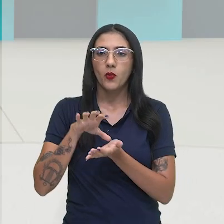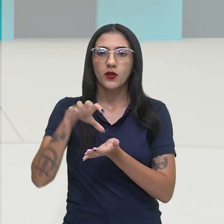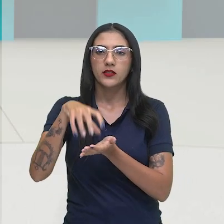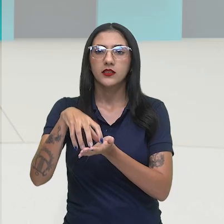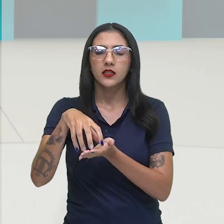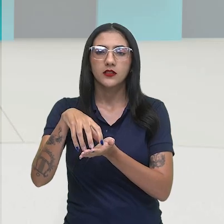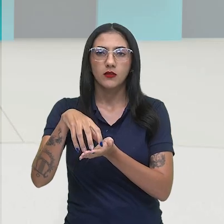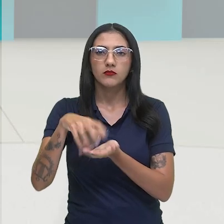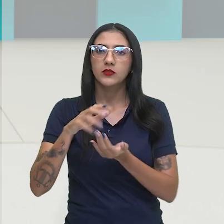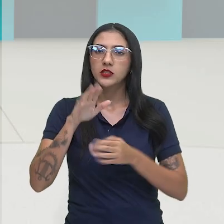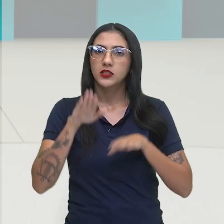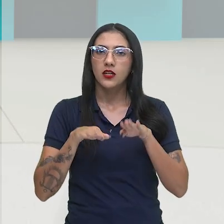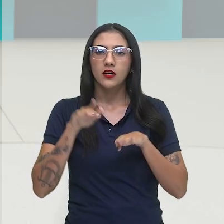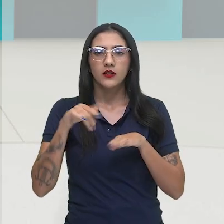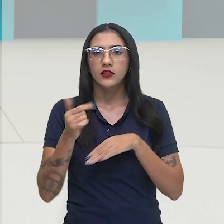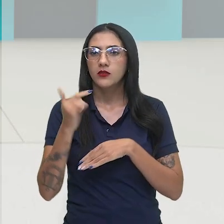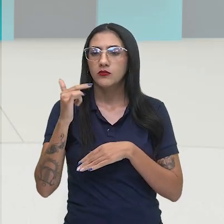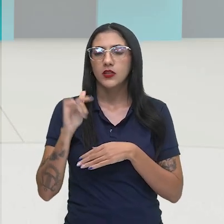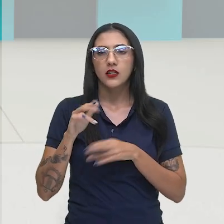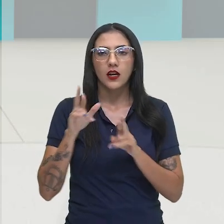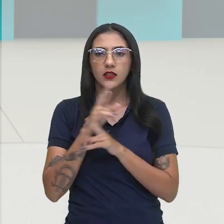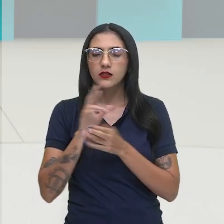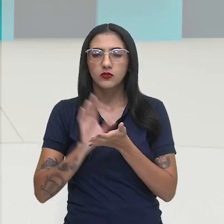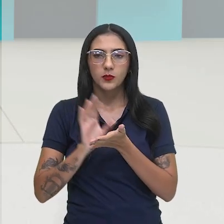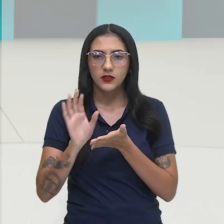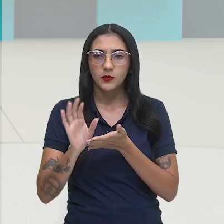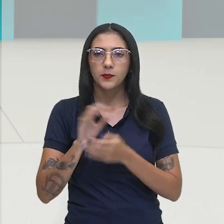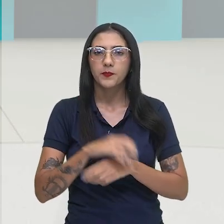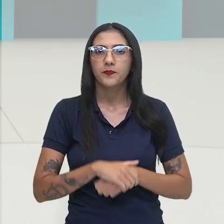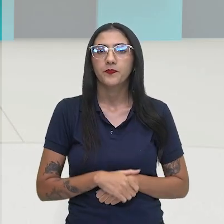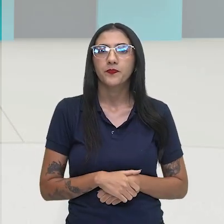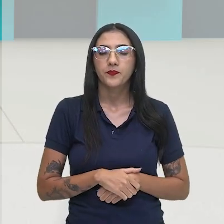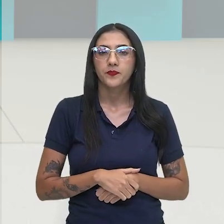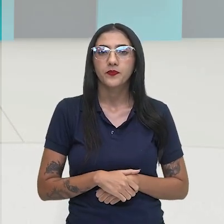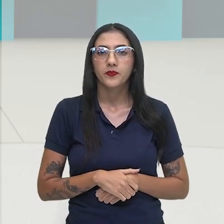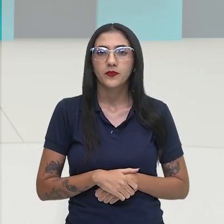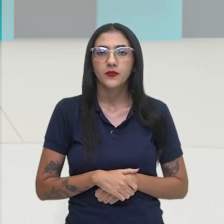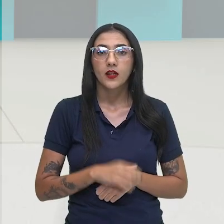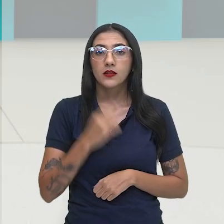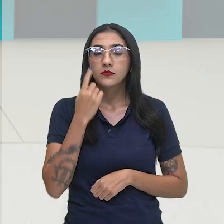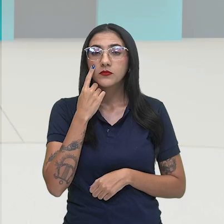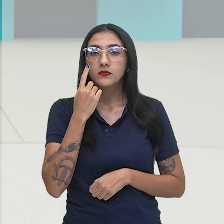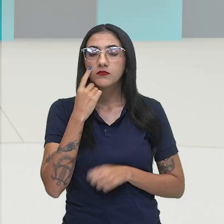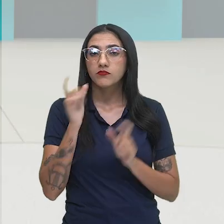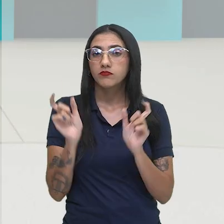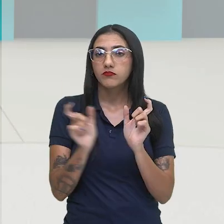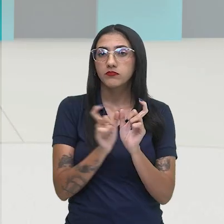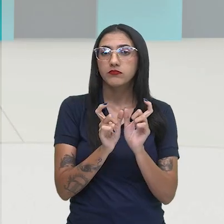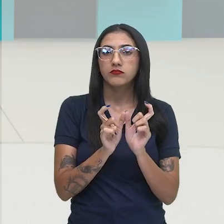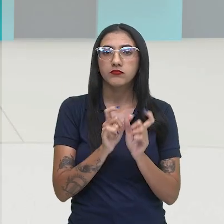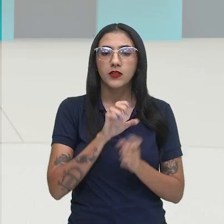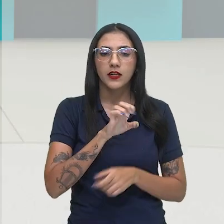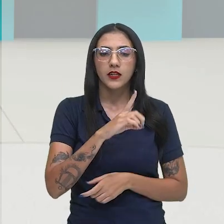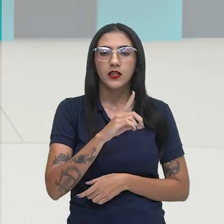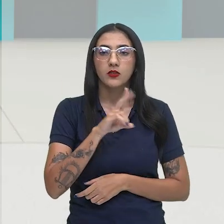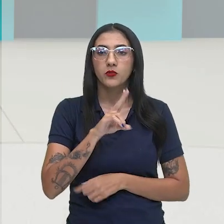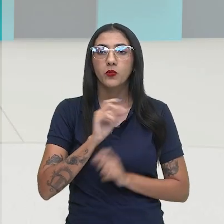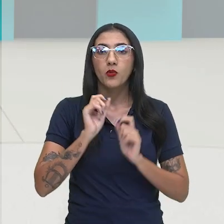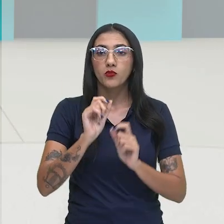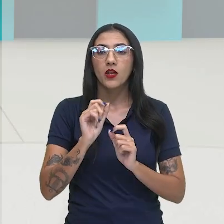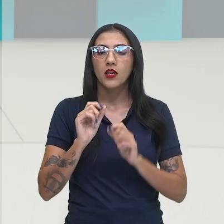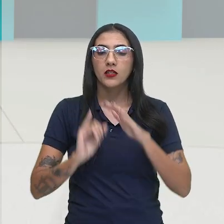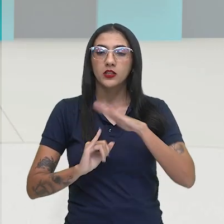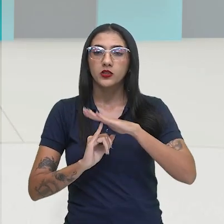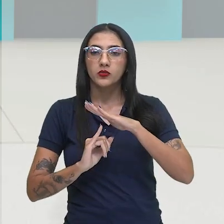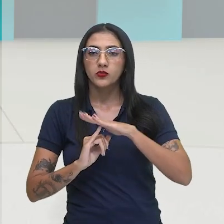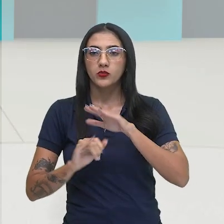organizações, geralmente sem fins lucrativos, tá? Aí lá no final, sufixo final, edu, instituições educacionais.